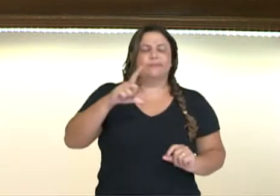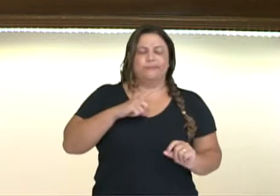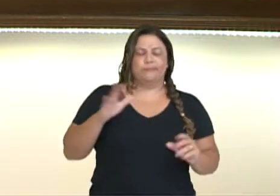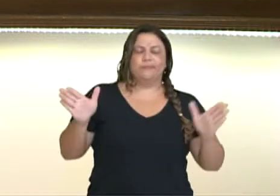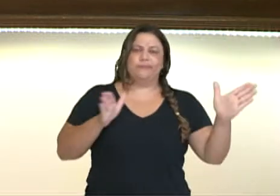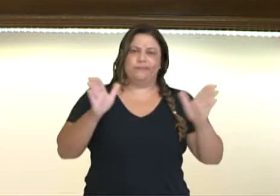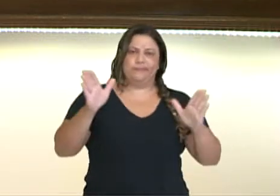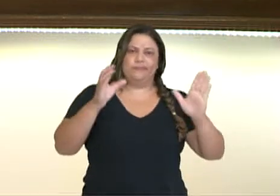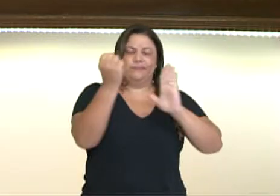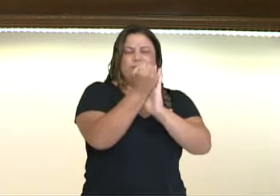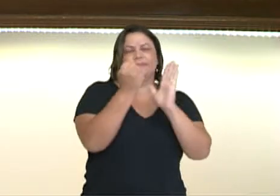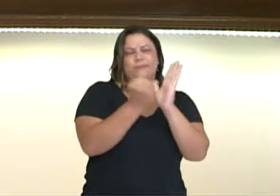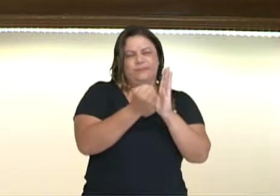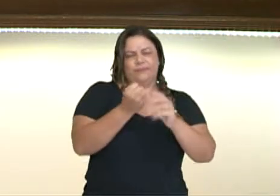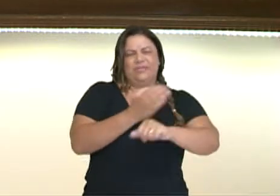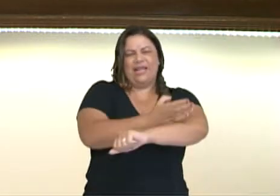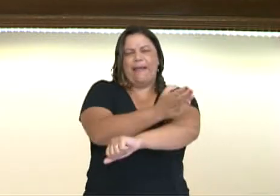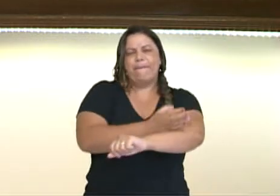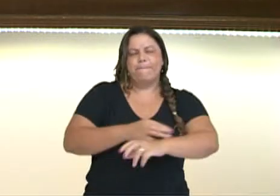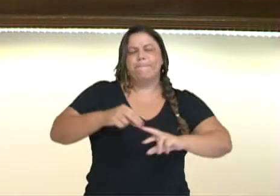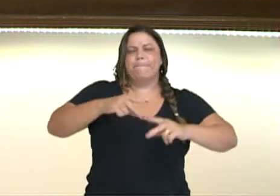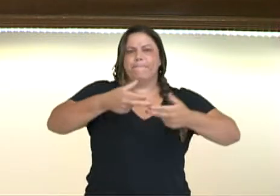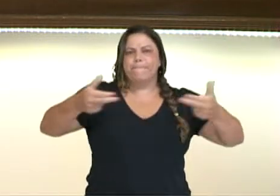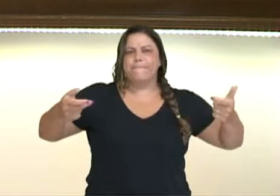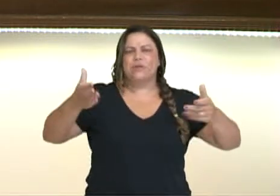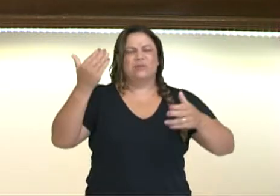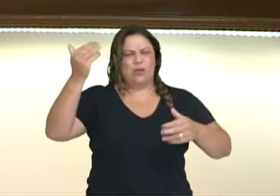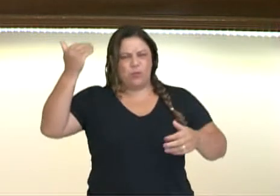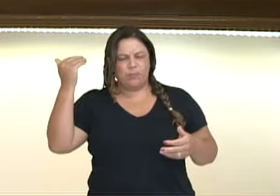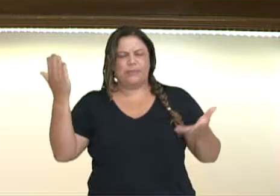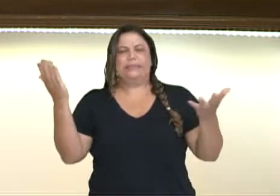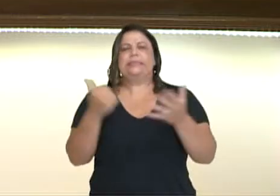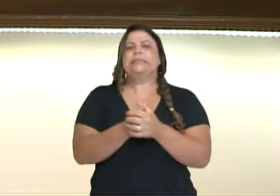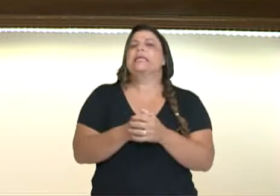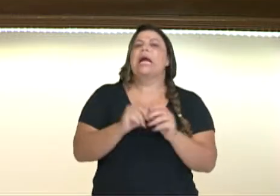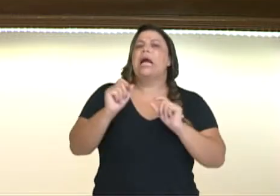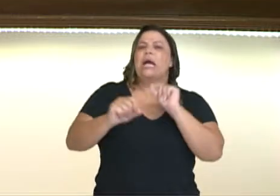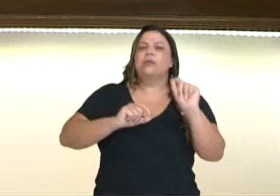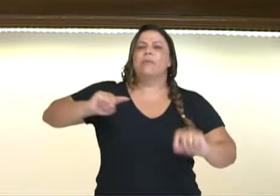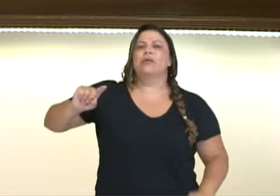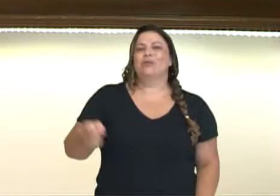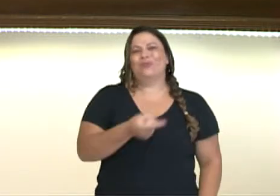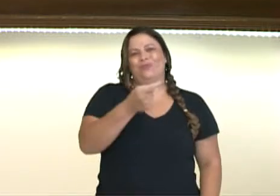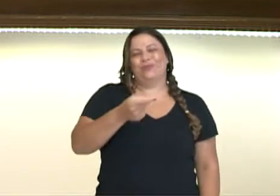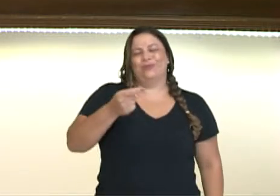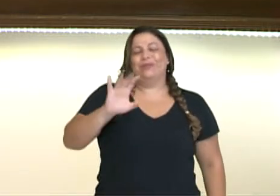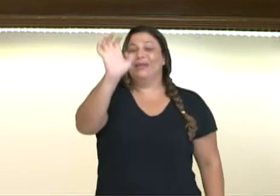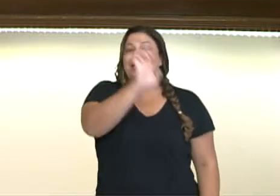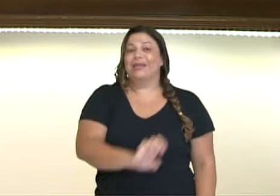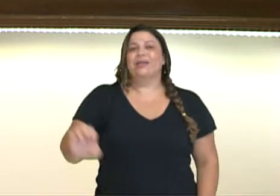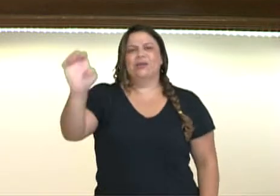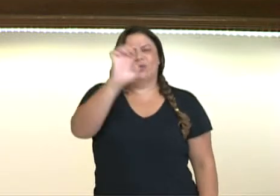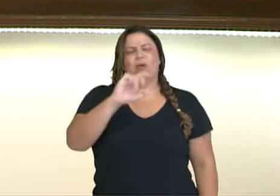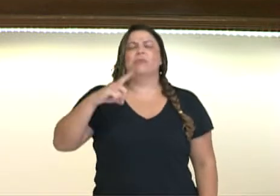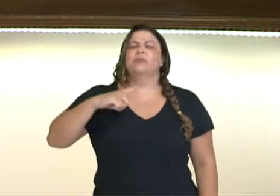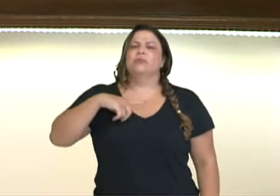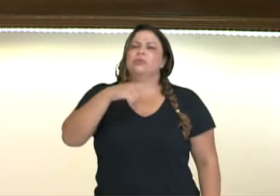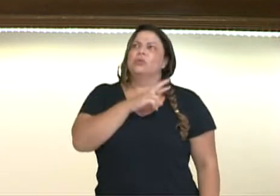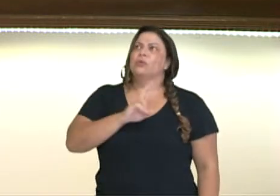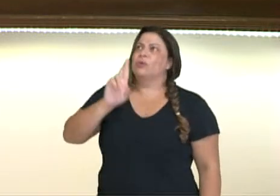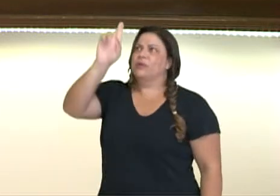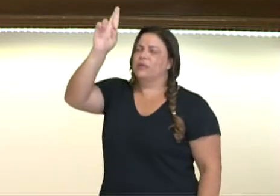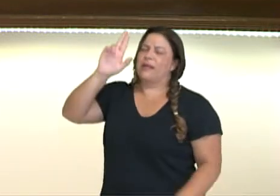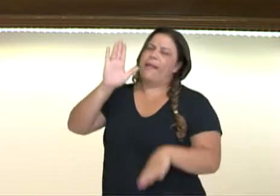Média, mais de 1000 anos na Europa de história, na qual existia uma religião que era a